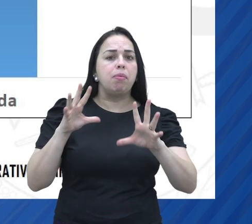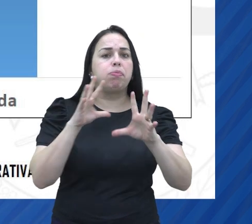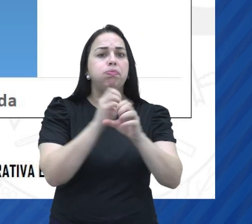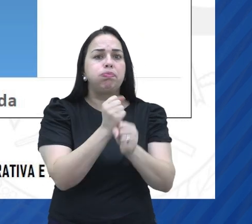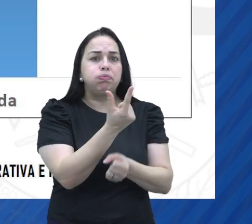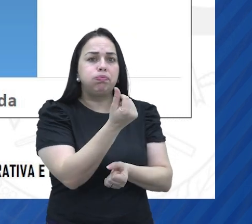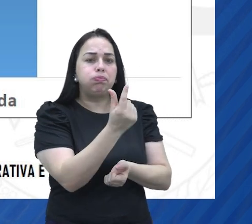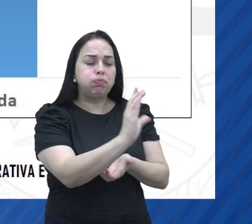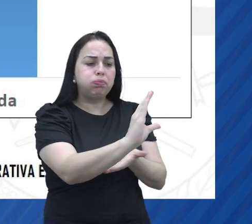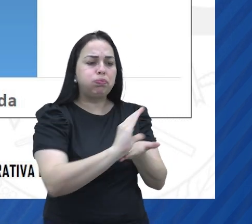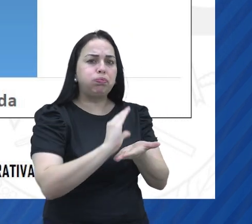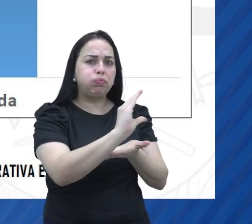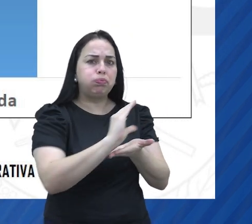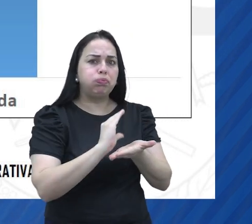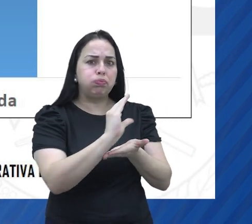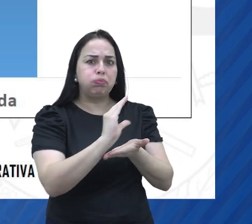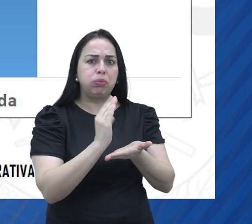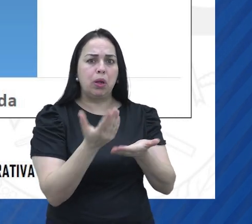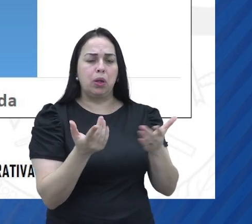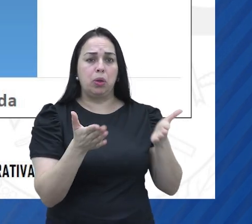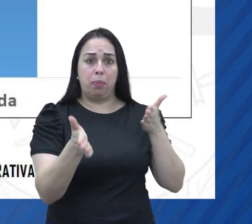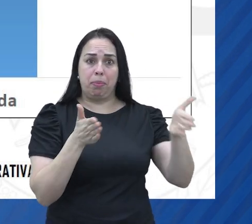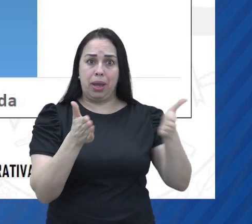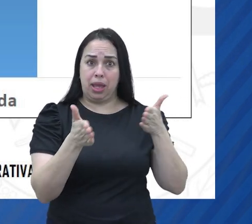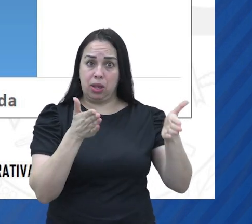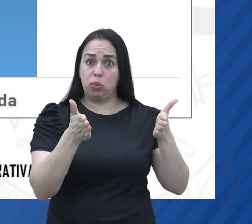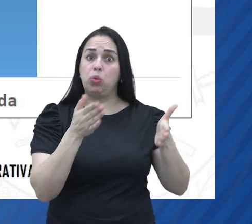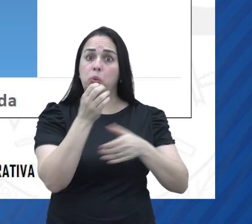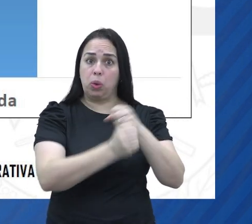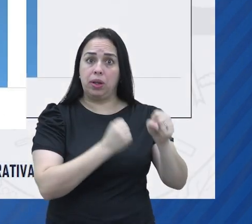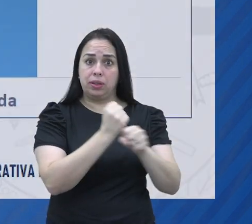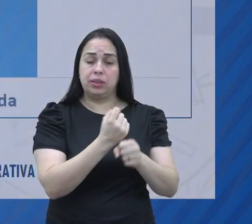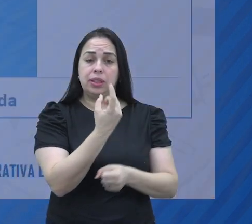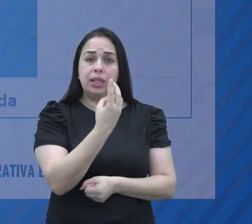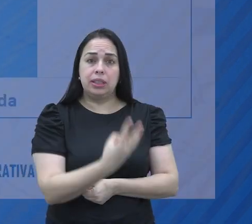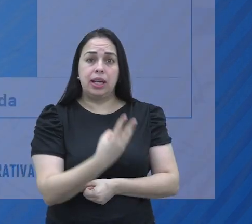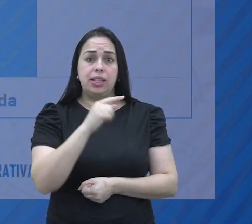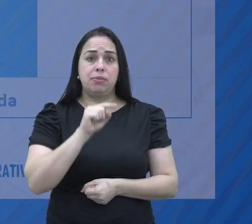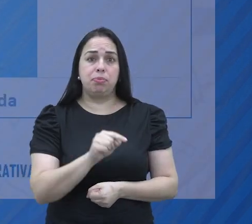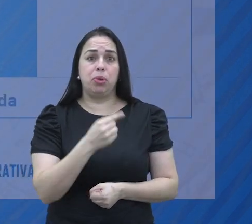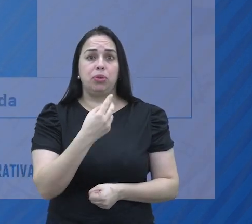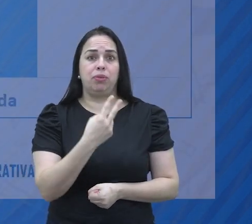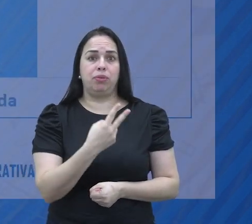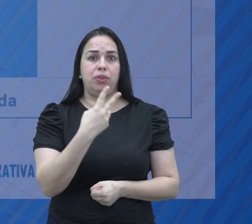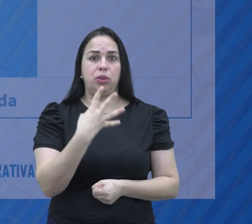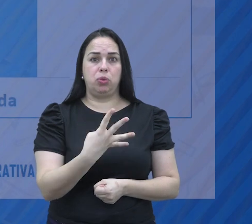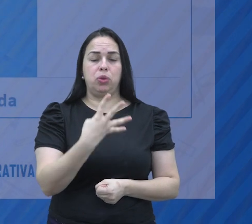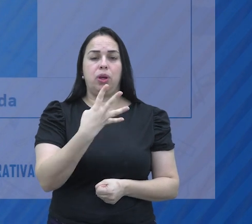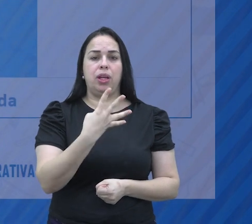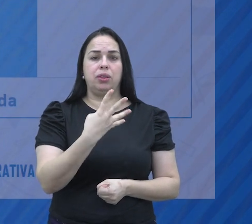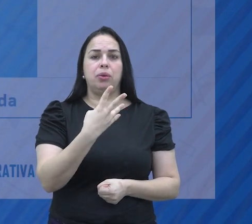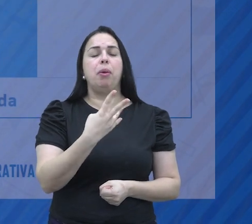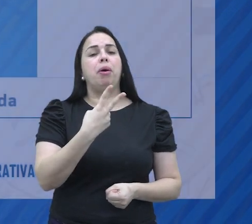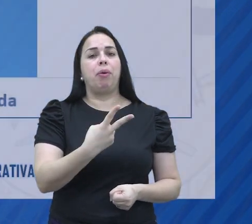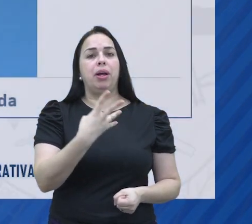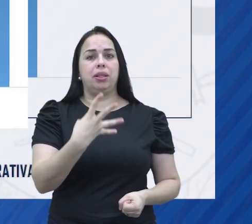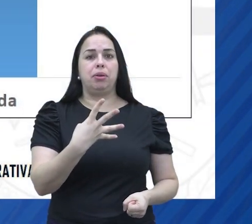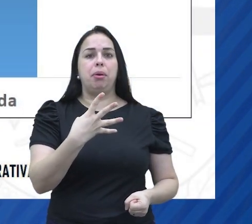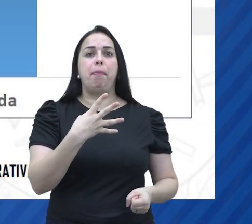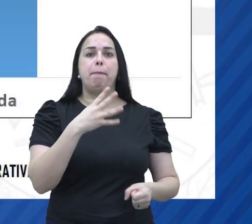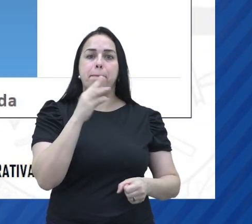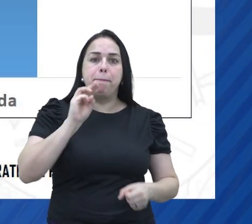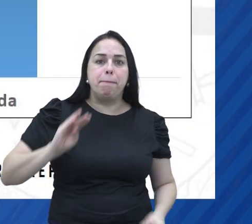total arrecadada ao longo dos 2 primeiros quadrimestres do ano foi de 3,24 bilhões de